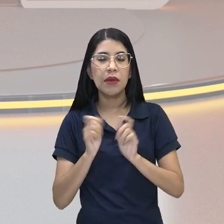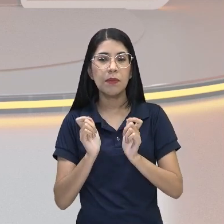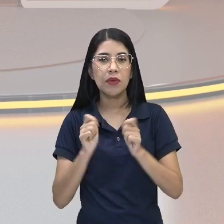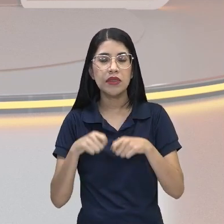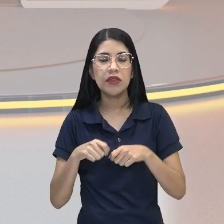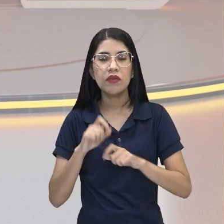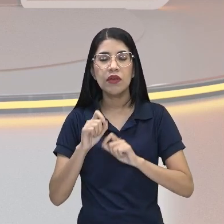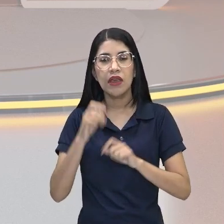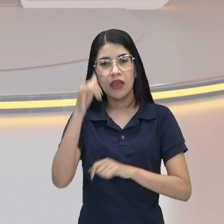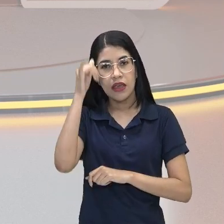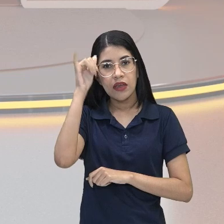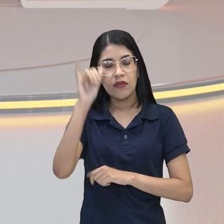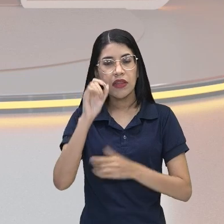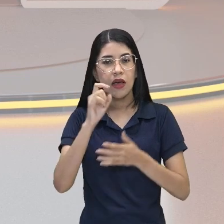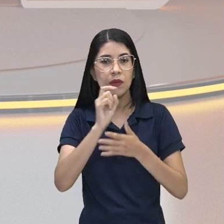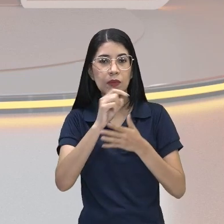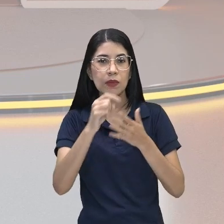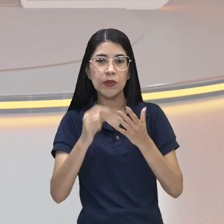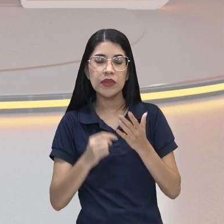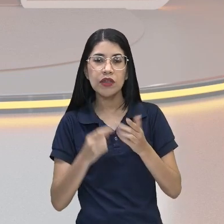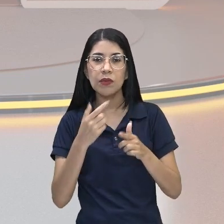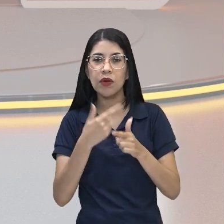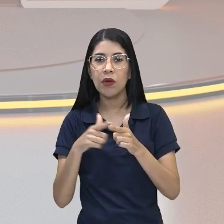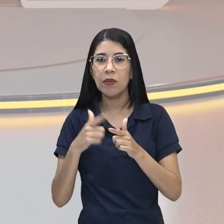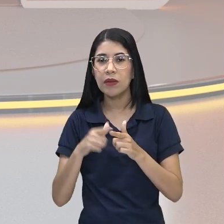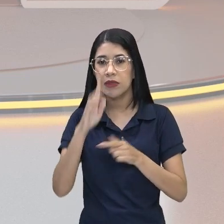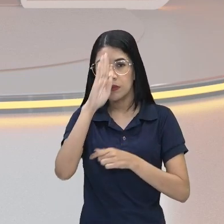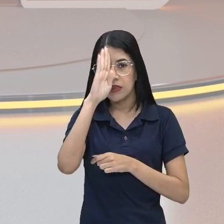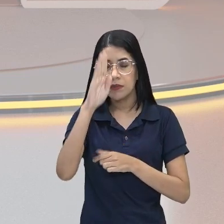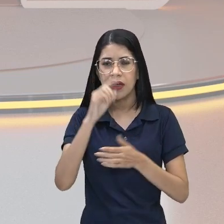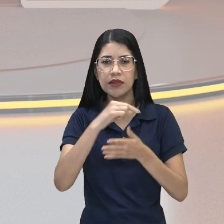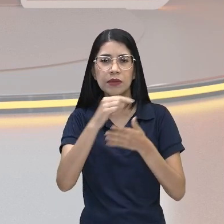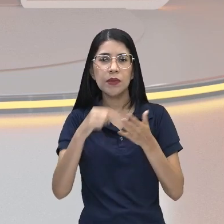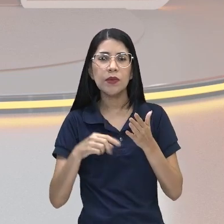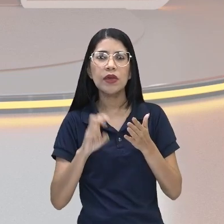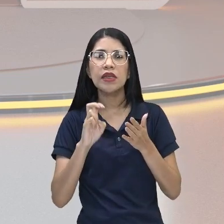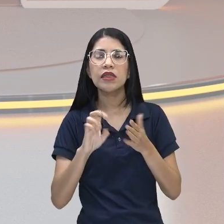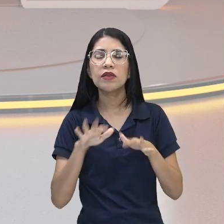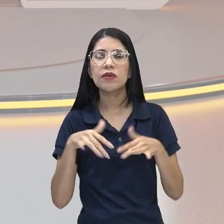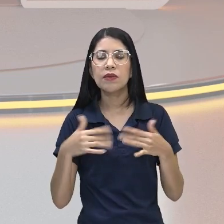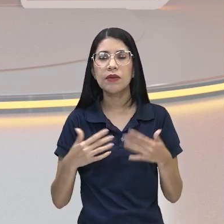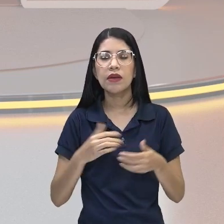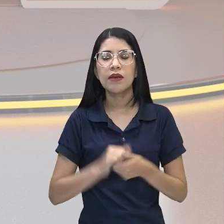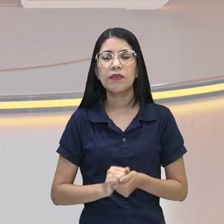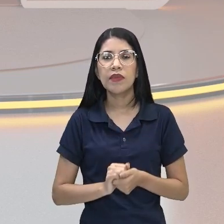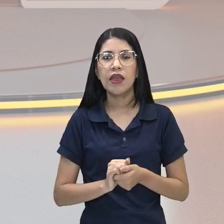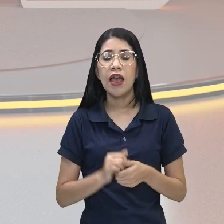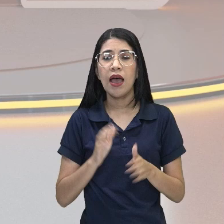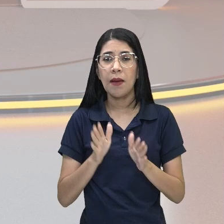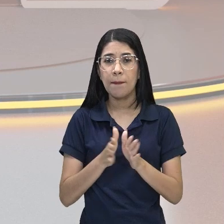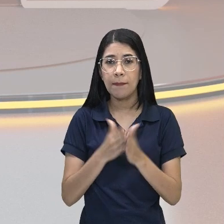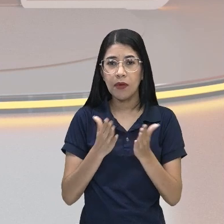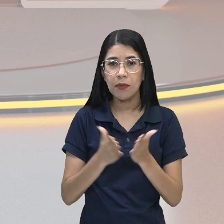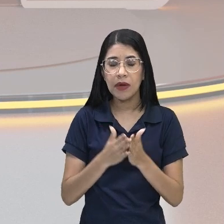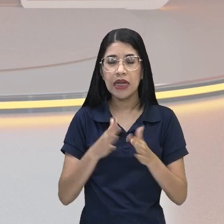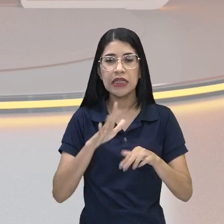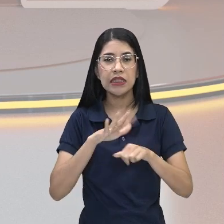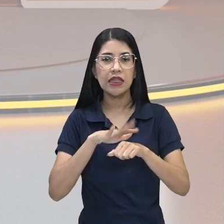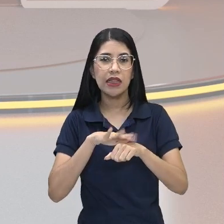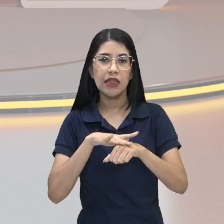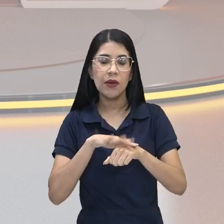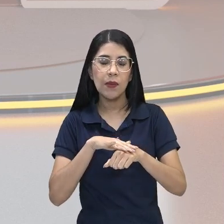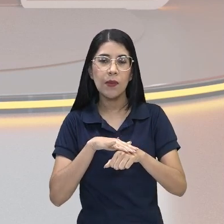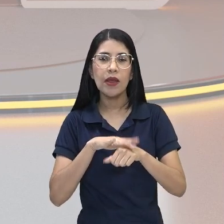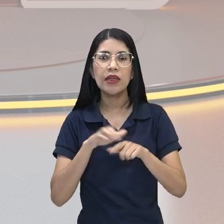combater os 5 males gigantes. Quais são esses 5 males gigantes que ele escreve? A miséria, a doença,